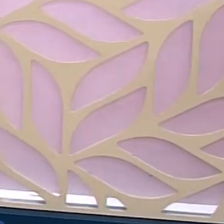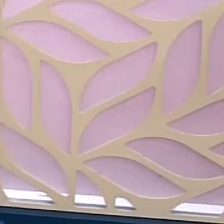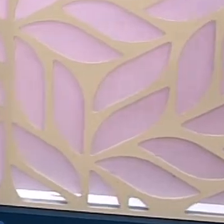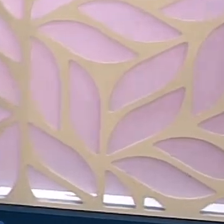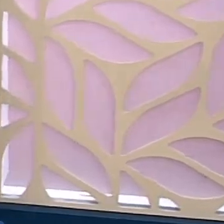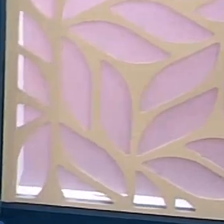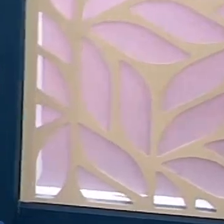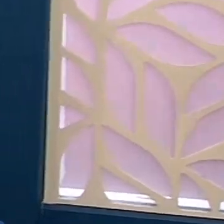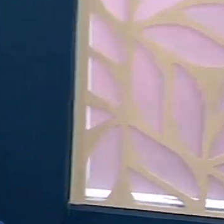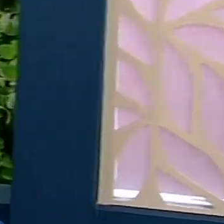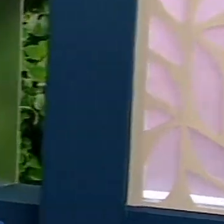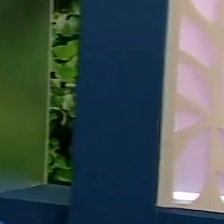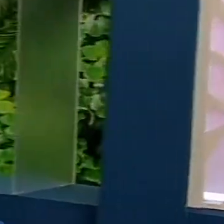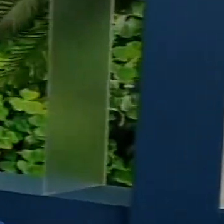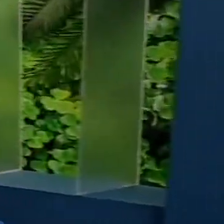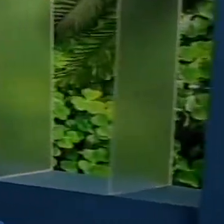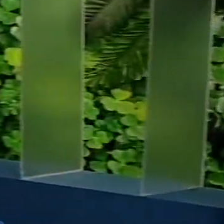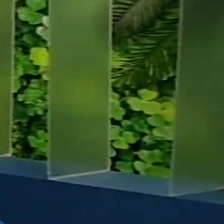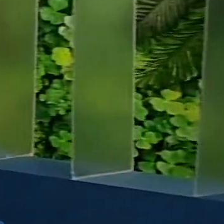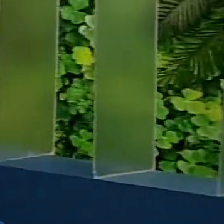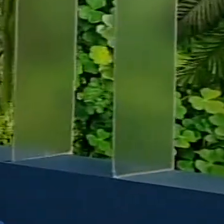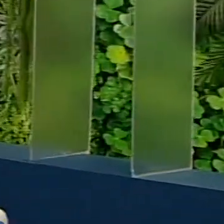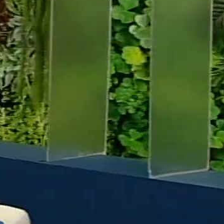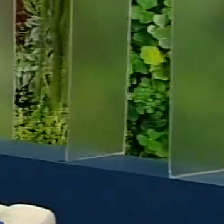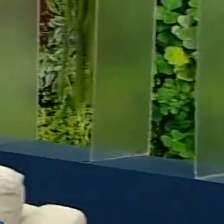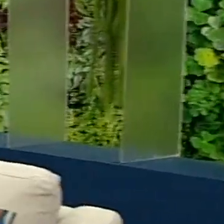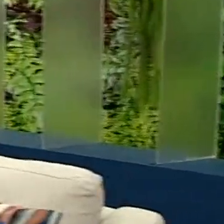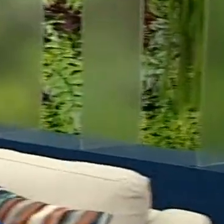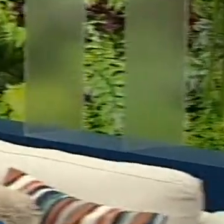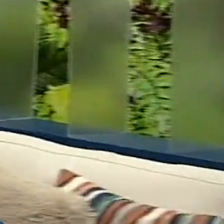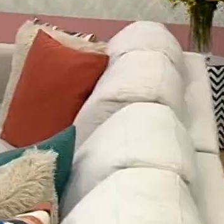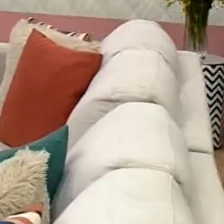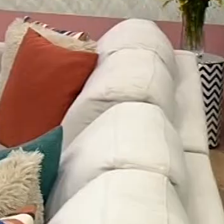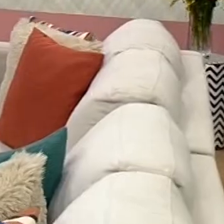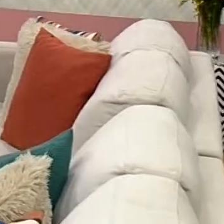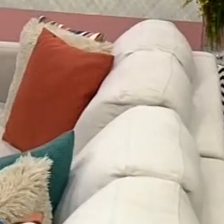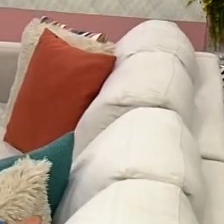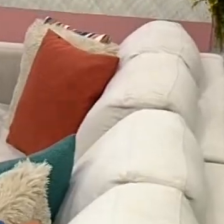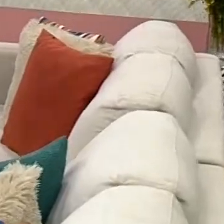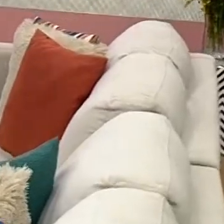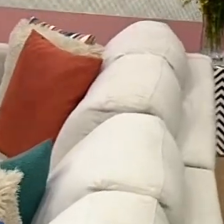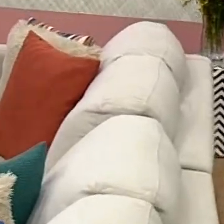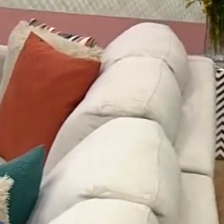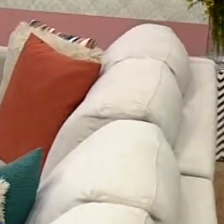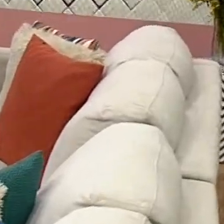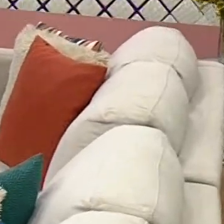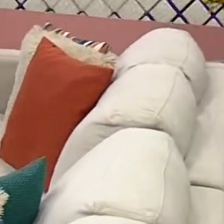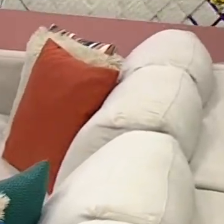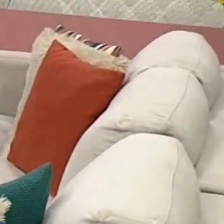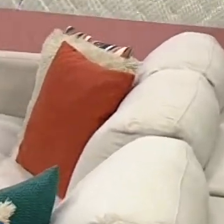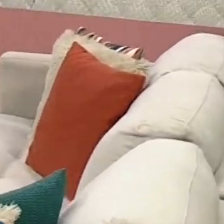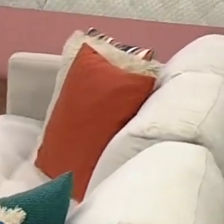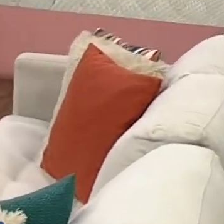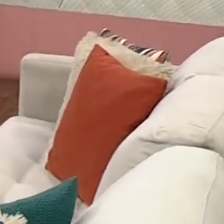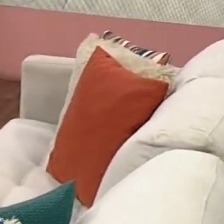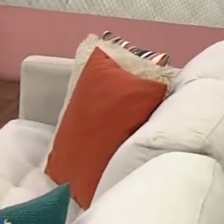fazendo a interpretação. Então sejam muito bem-vindas, Angélica e Flávia, à nossa casa mais uma vez. Flávia!